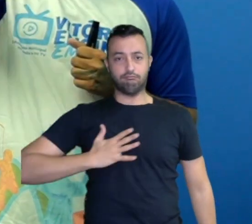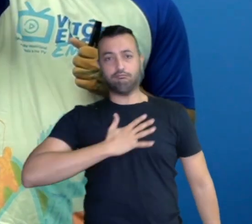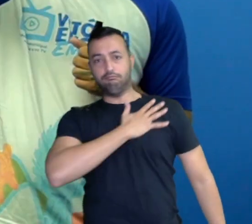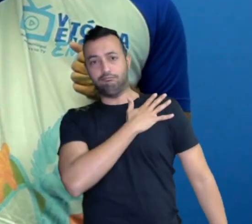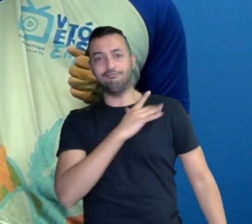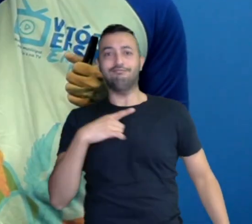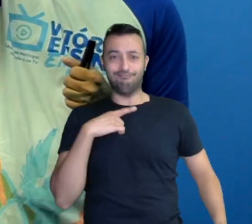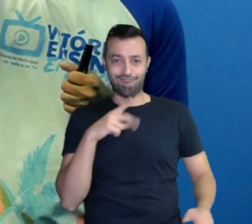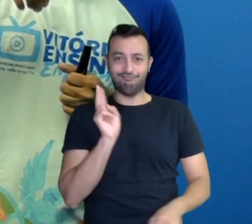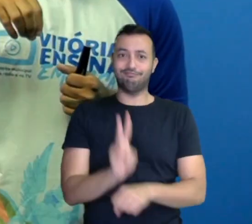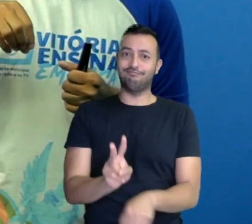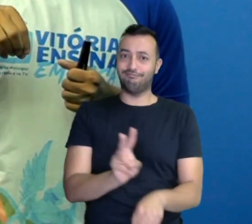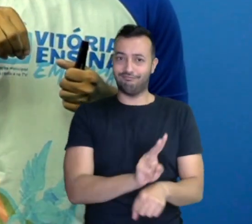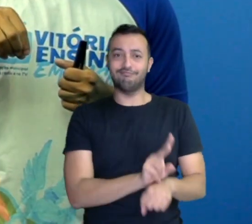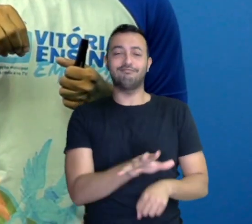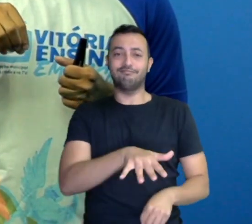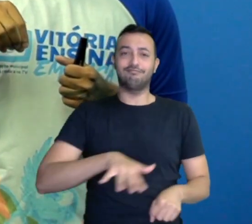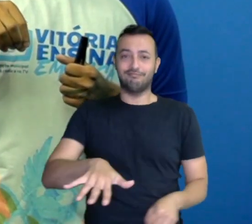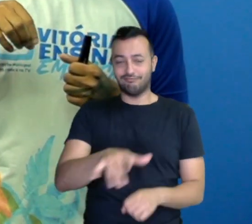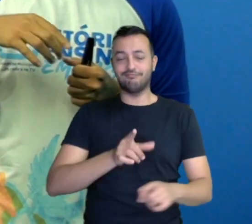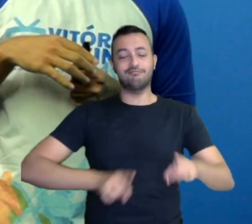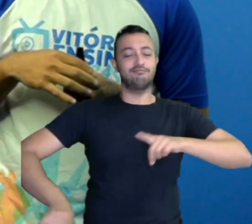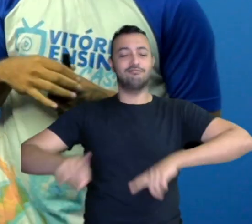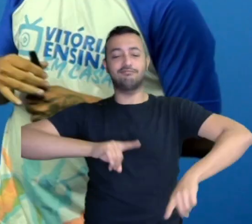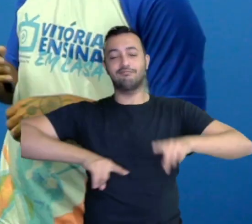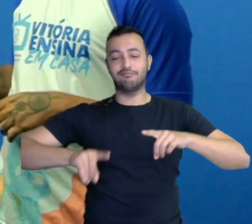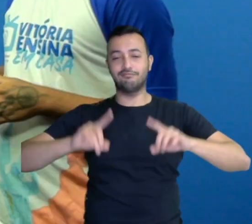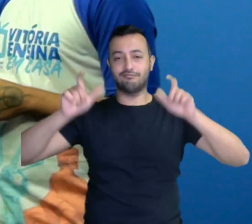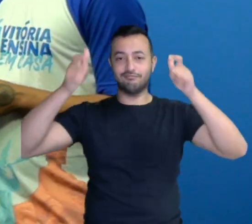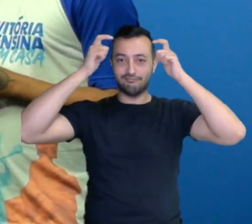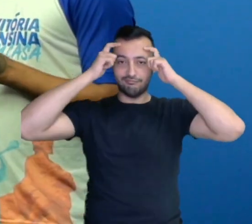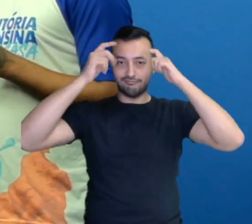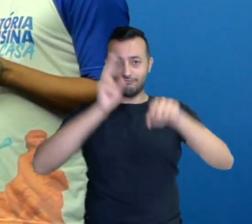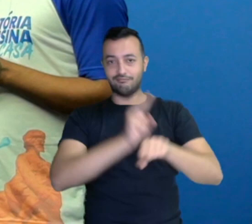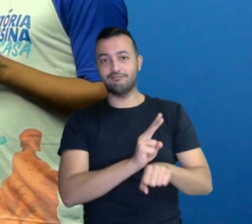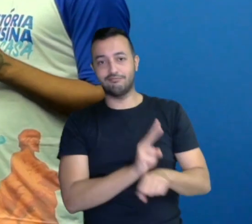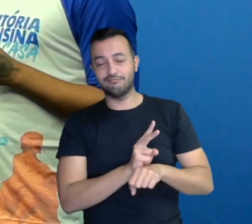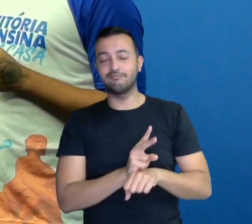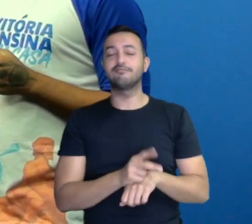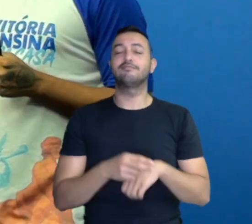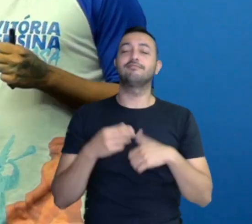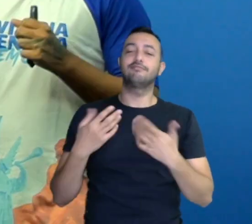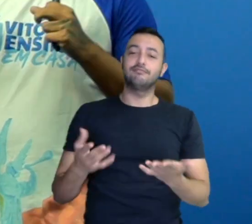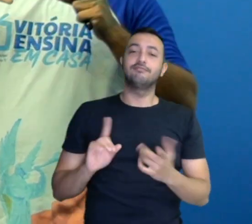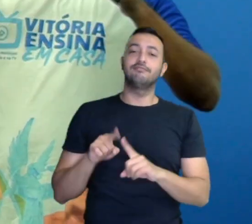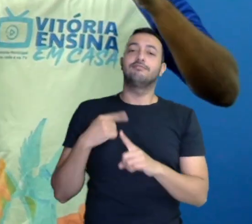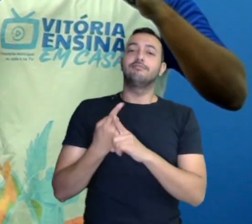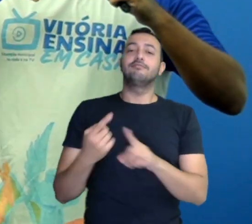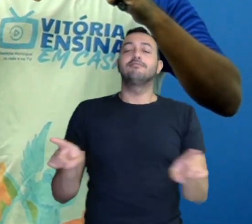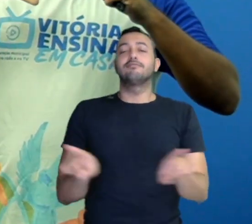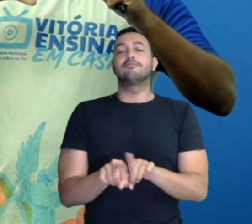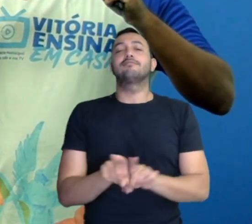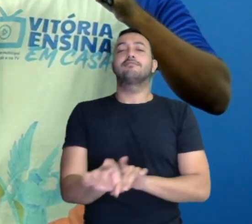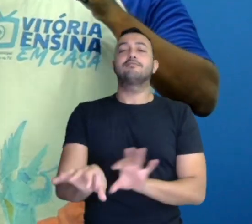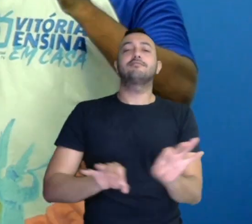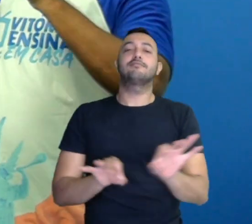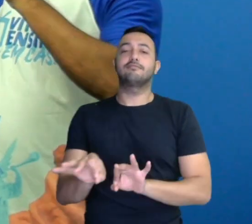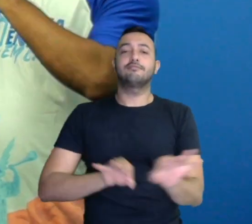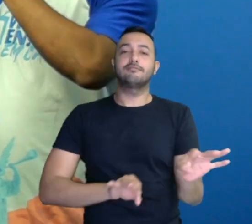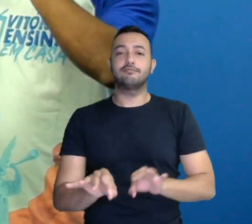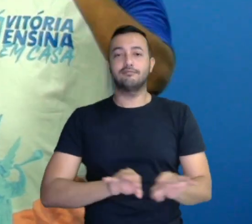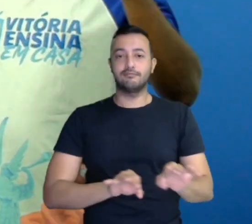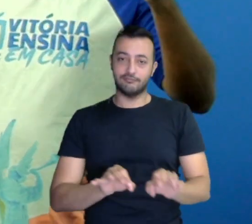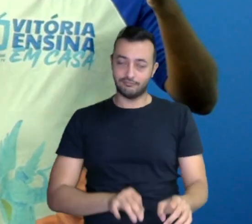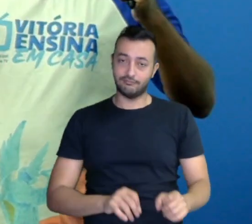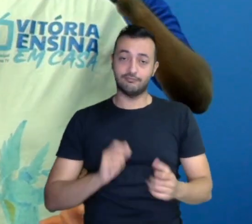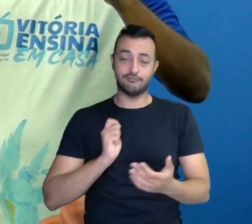realeza e o domínio daquela realeza, certo? Então, além disso, foram organizados, né,